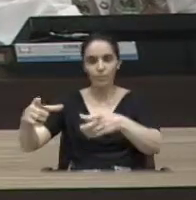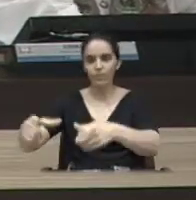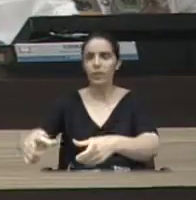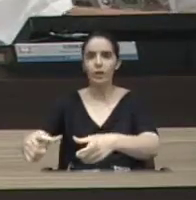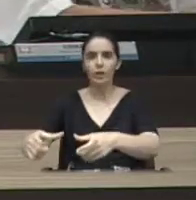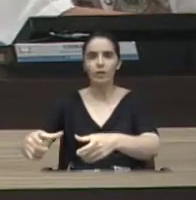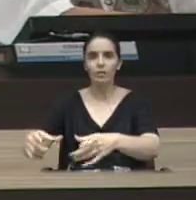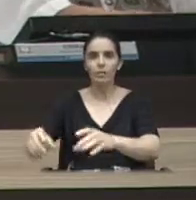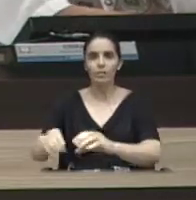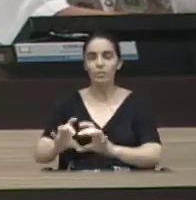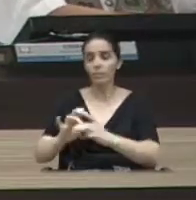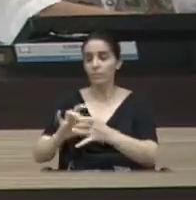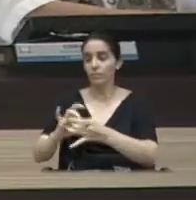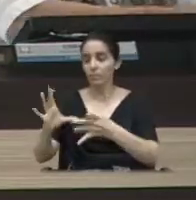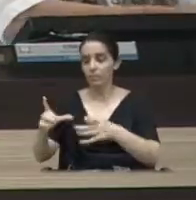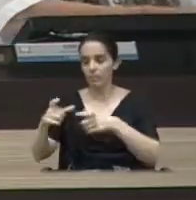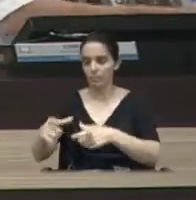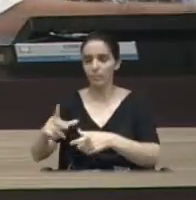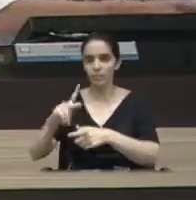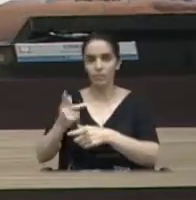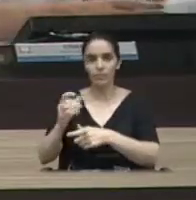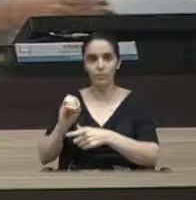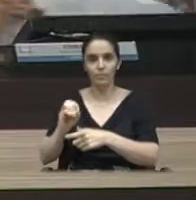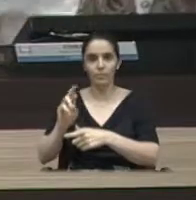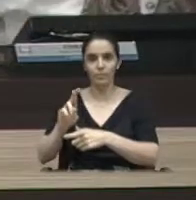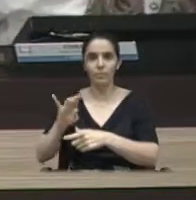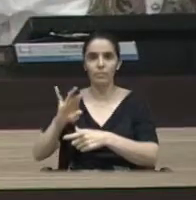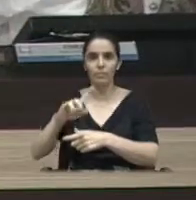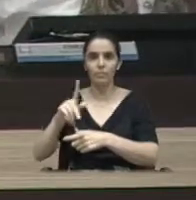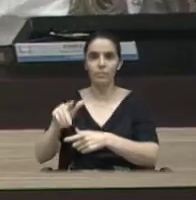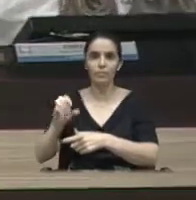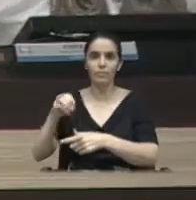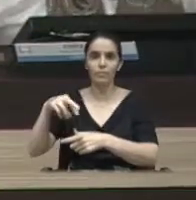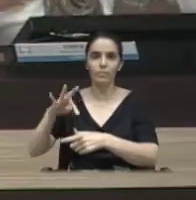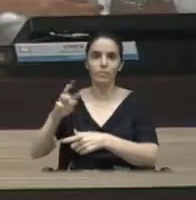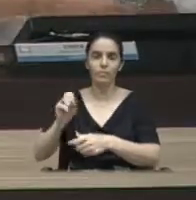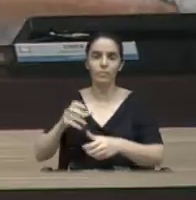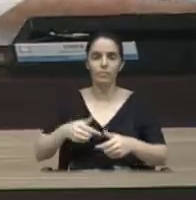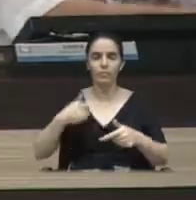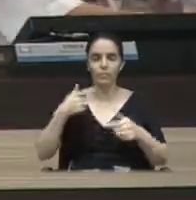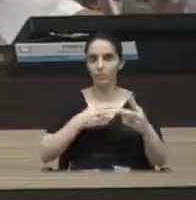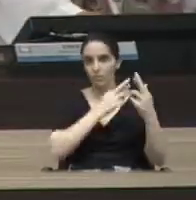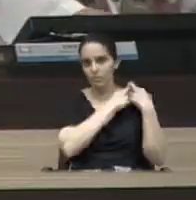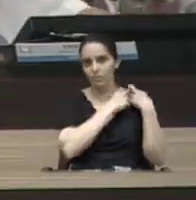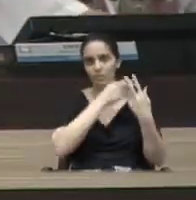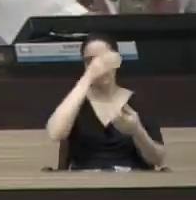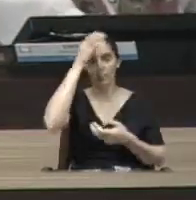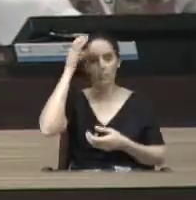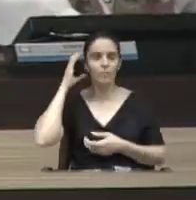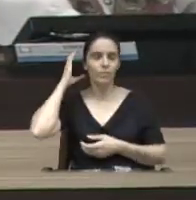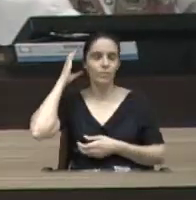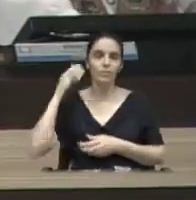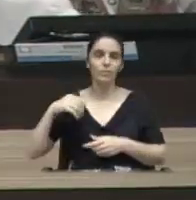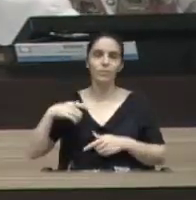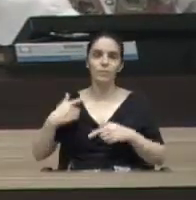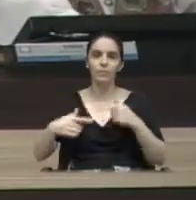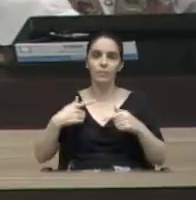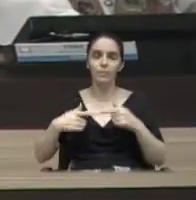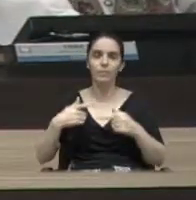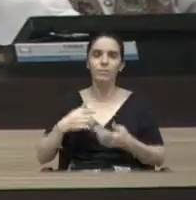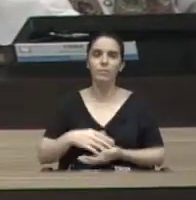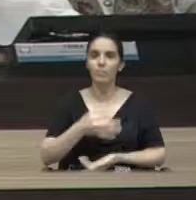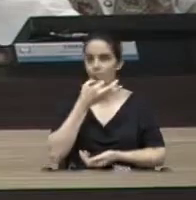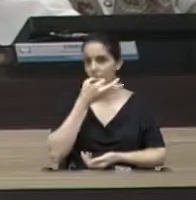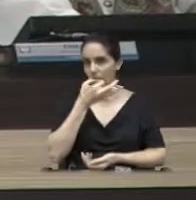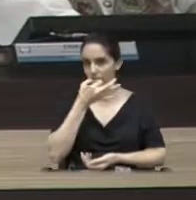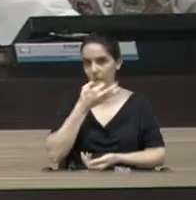no bairro Novo Horizonte. Vereadora Carolina de Moraes Pontes. Em discussão. Manifesto interesse, presidente. Com a palavra, vereadora